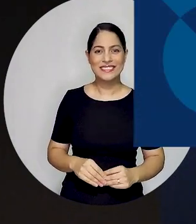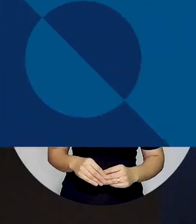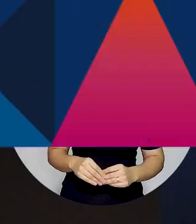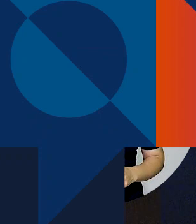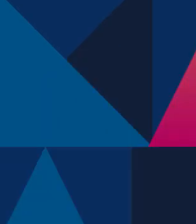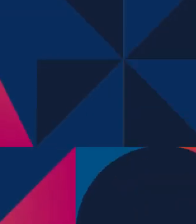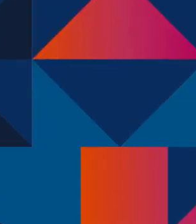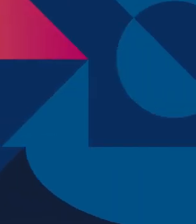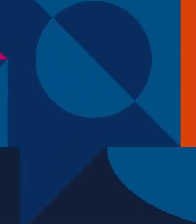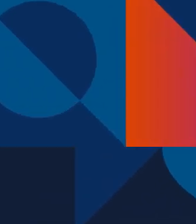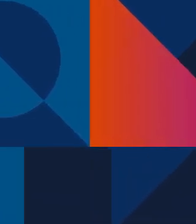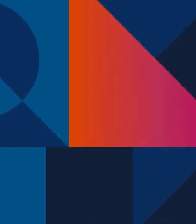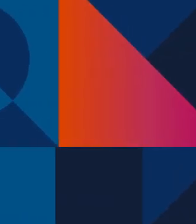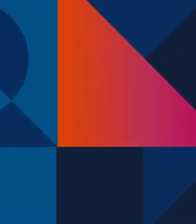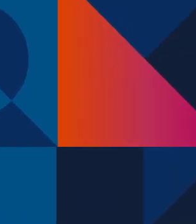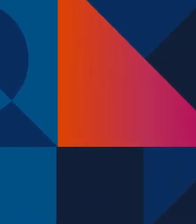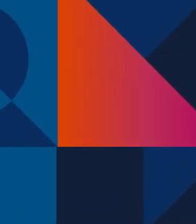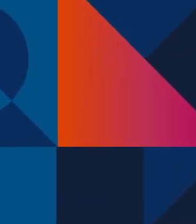instantes.